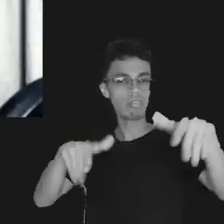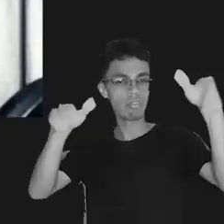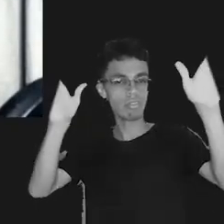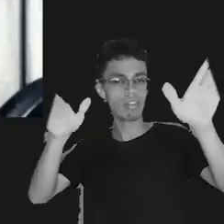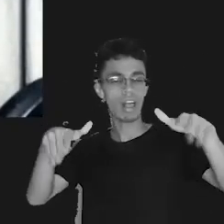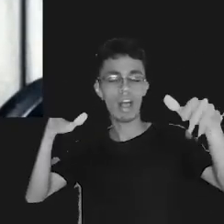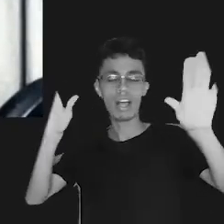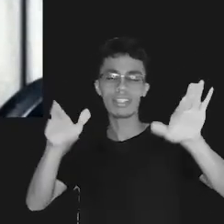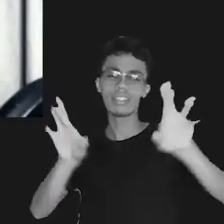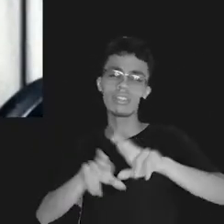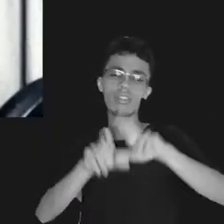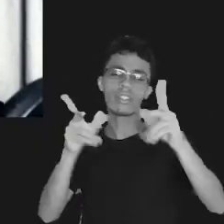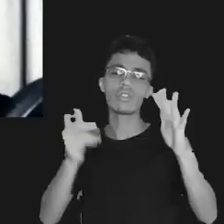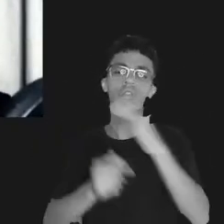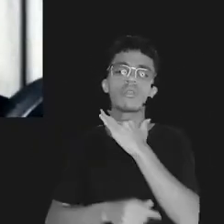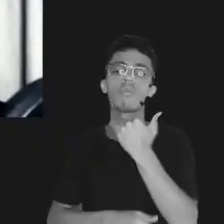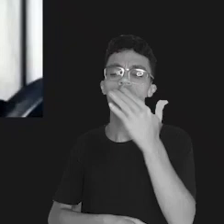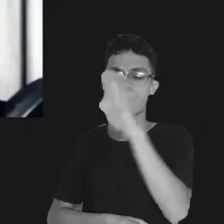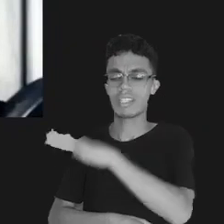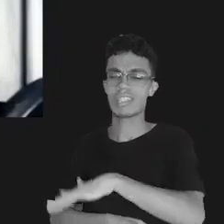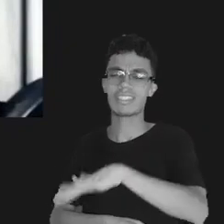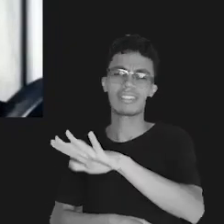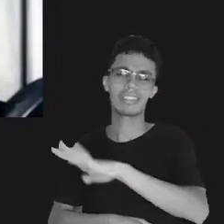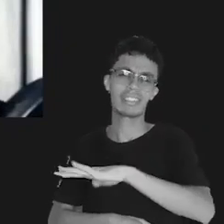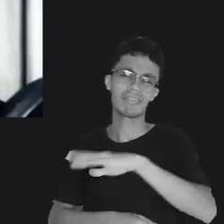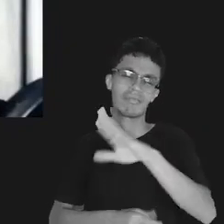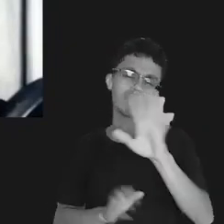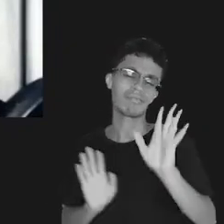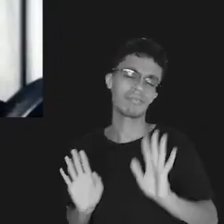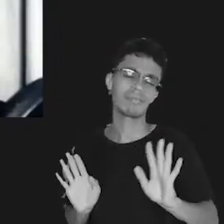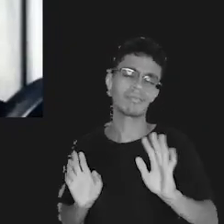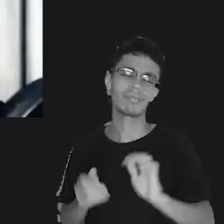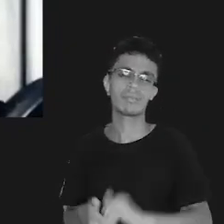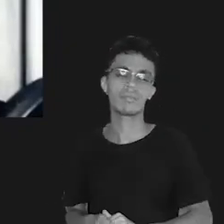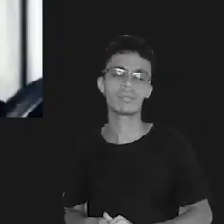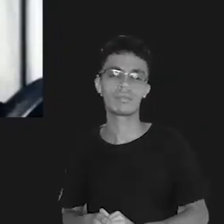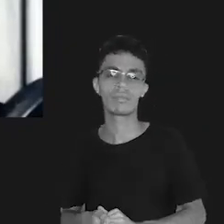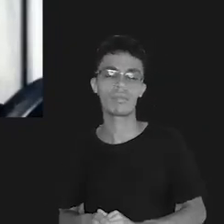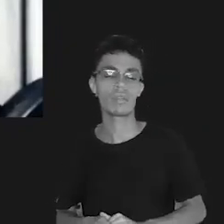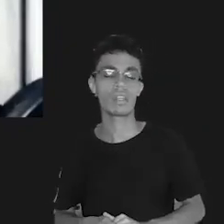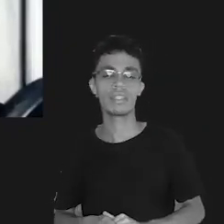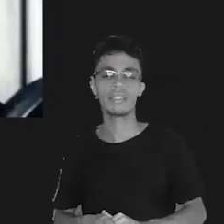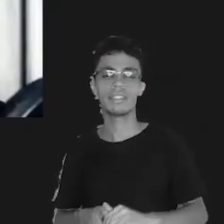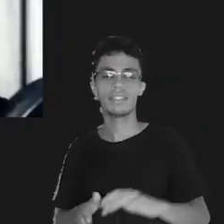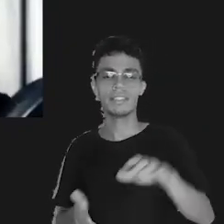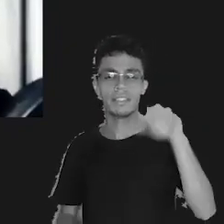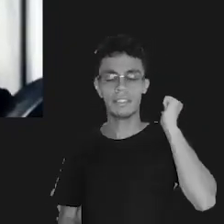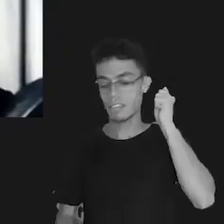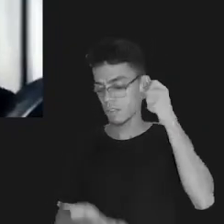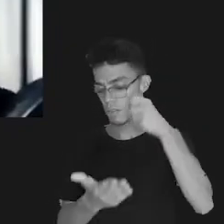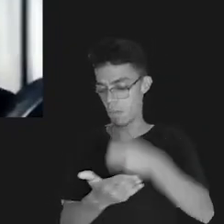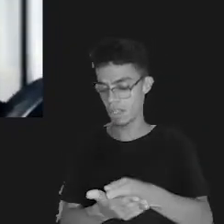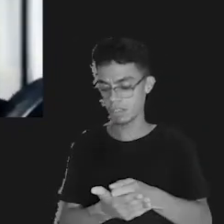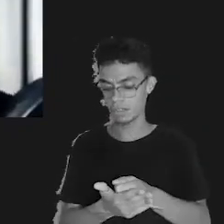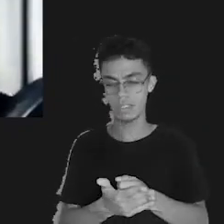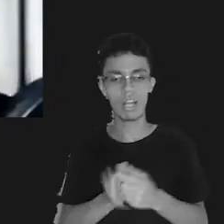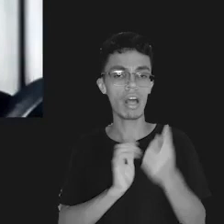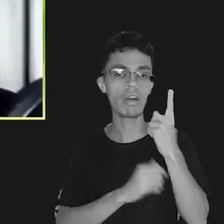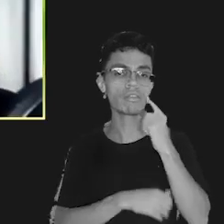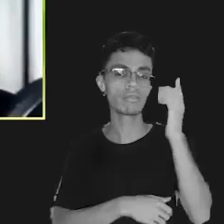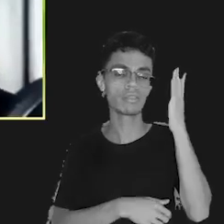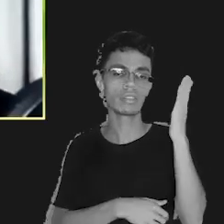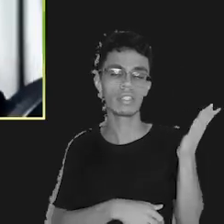dos mortos. E isso é tão claro que deve estar nos livros. A gente bate na mesa onde estão os juízes.